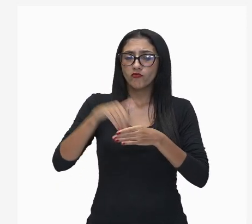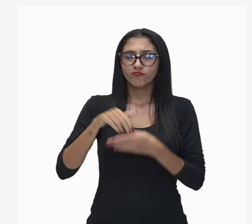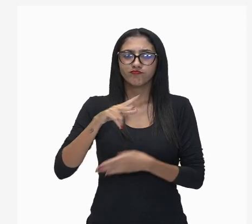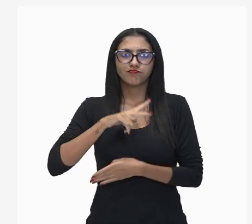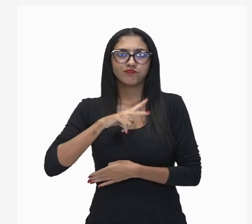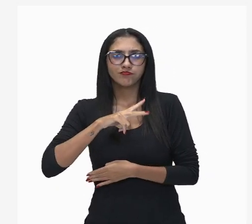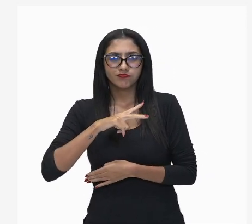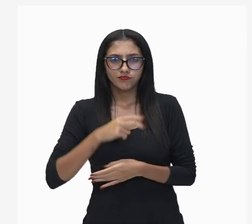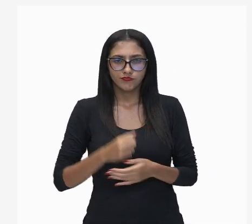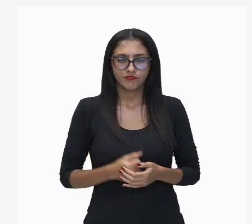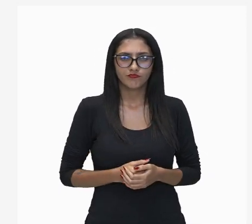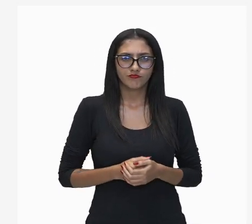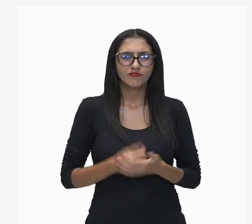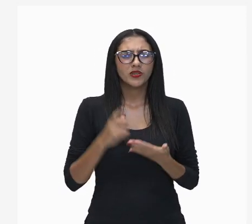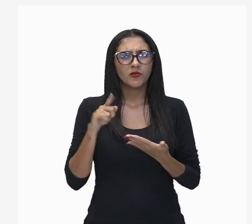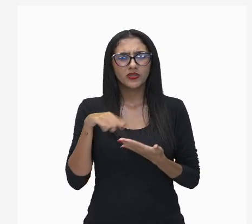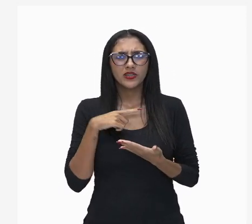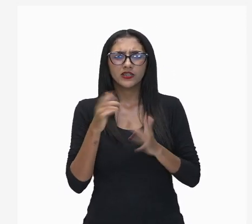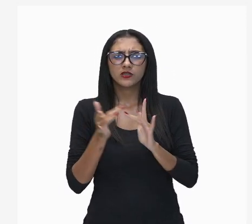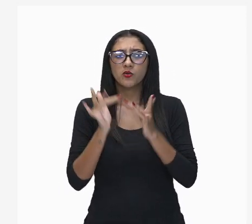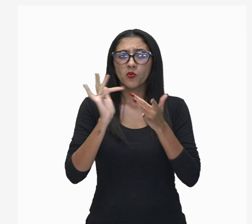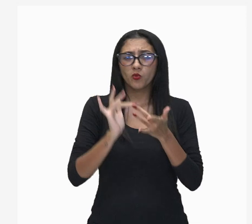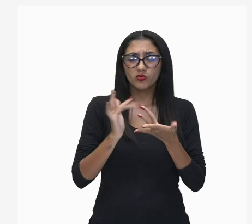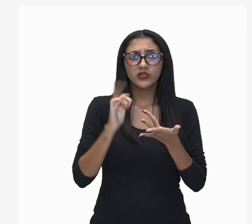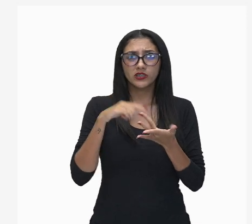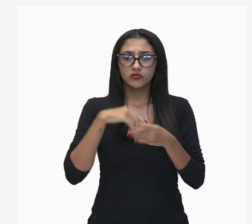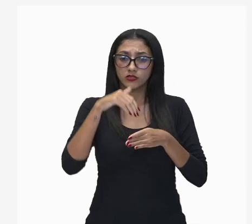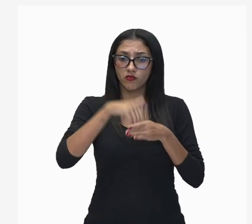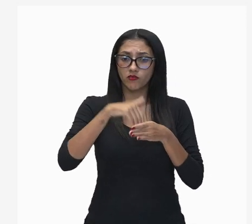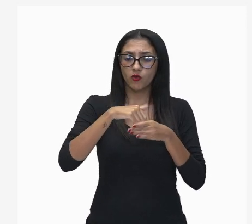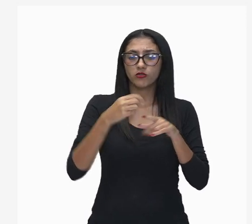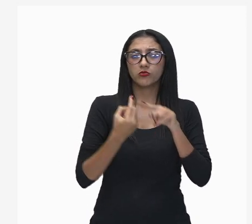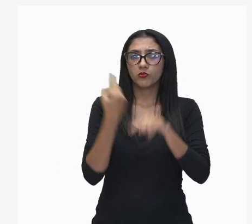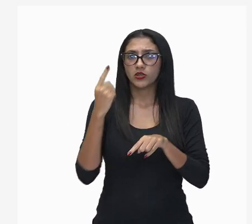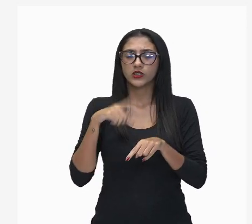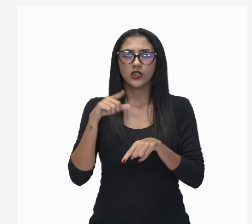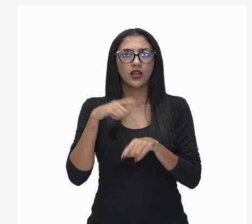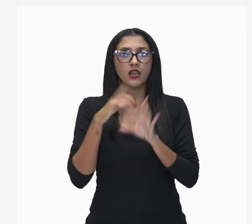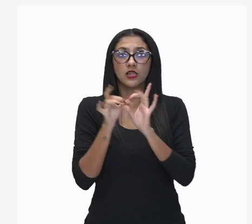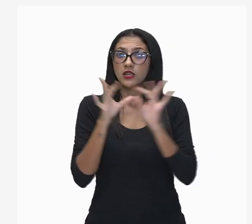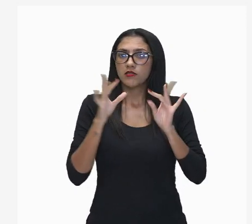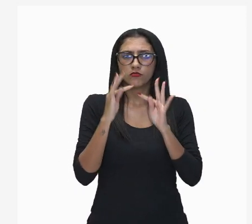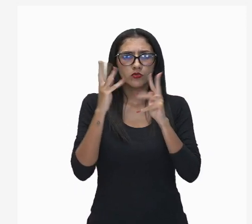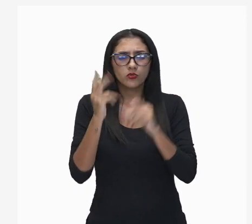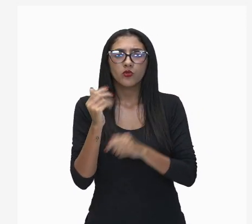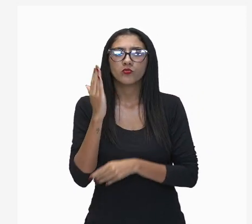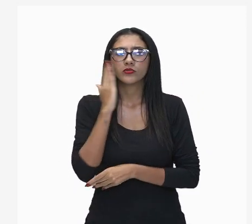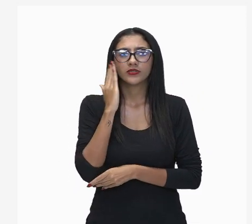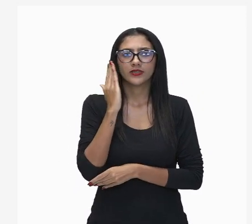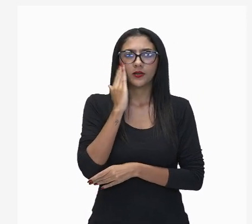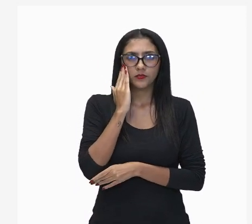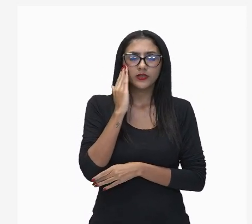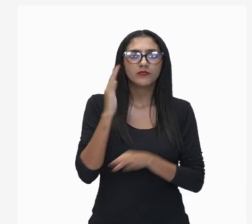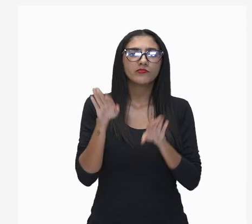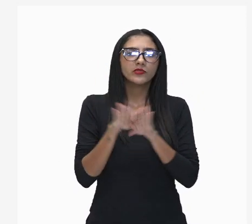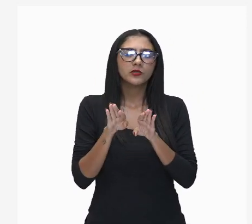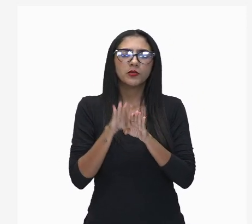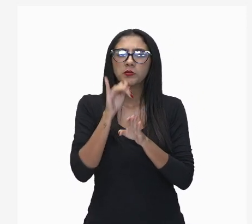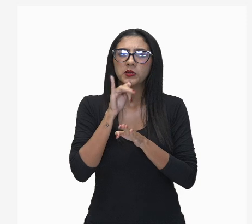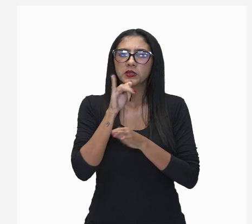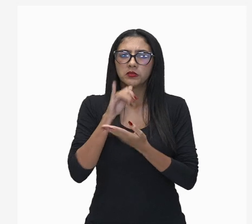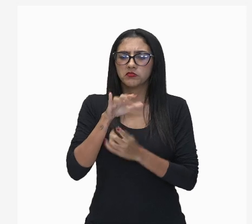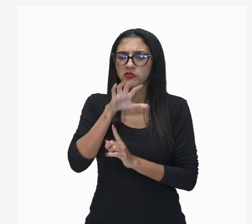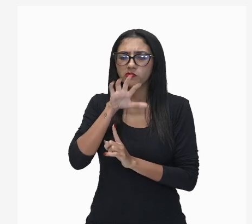No contexto da República Velha, o voto ele era aberto e era caracterizado pelo voto de cabresto, ou seja,